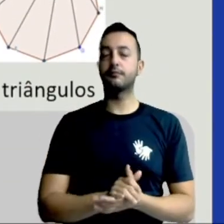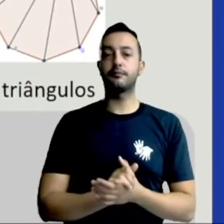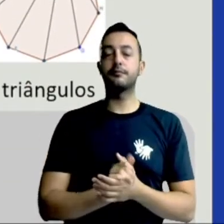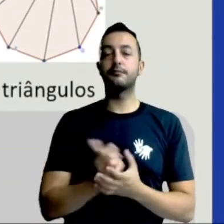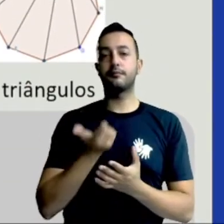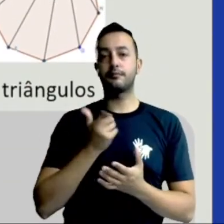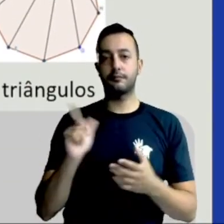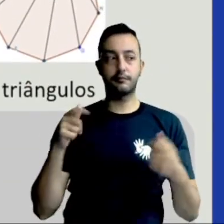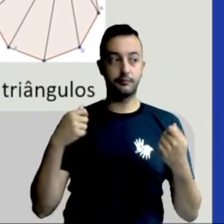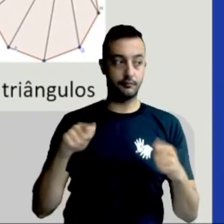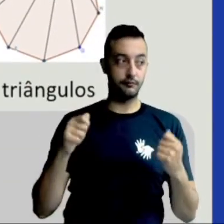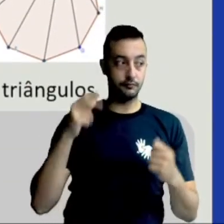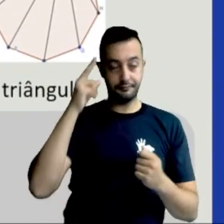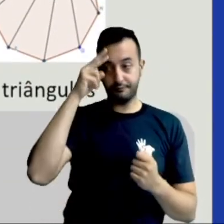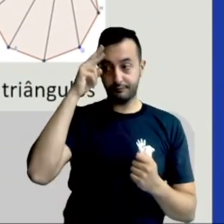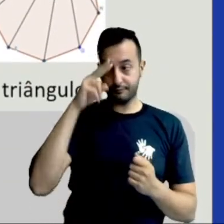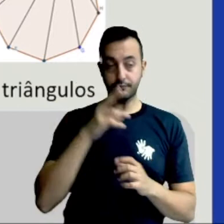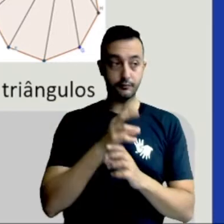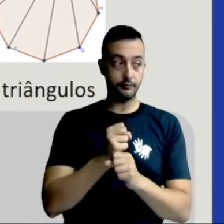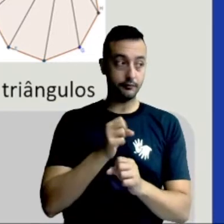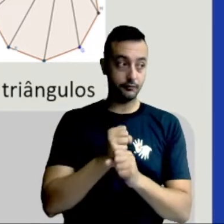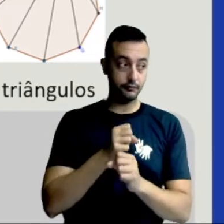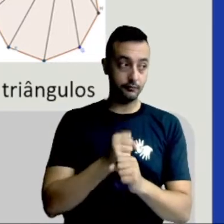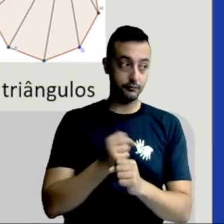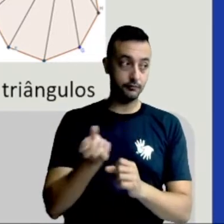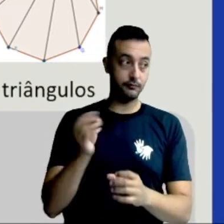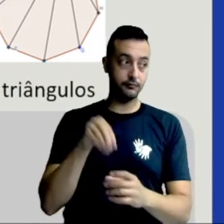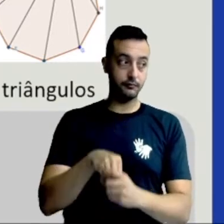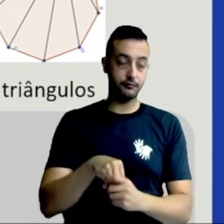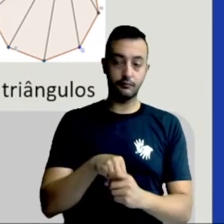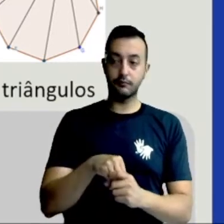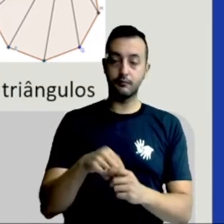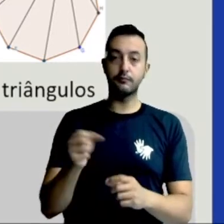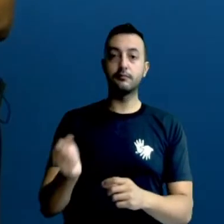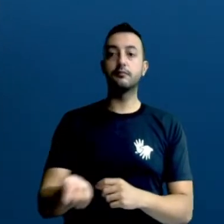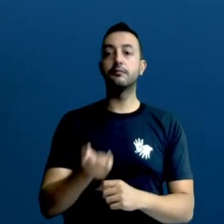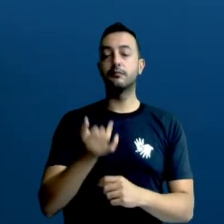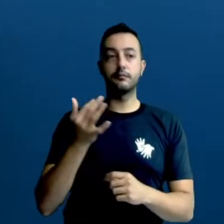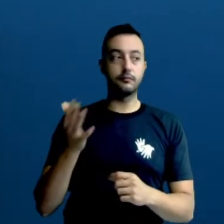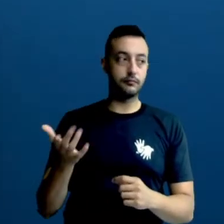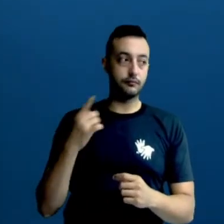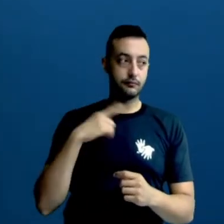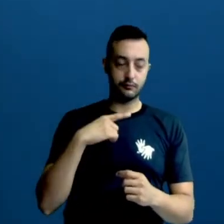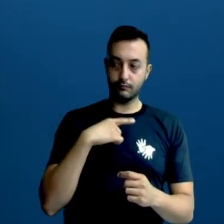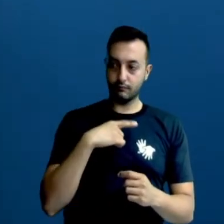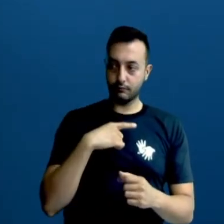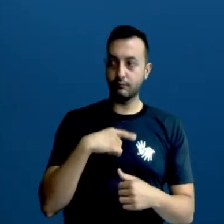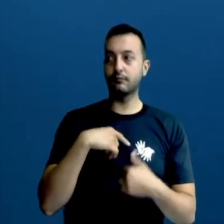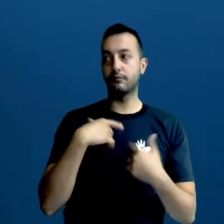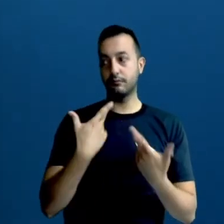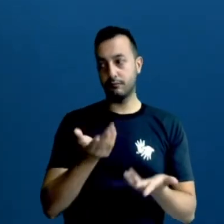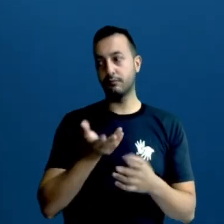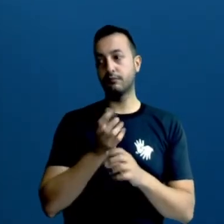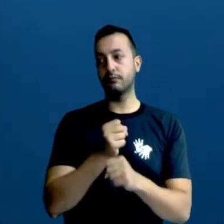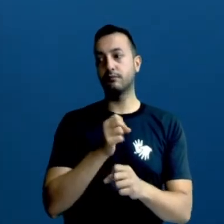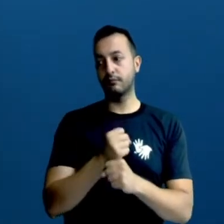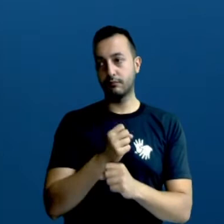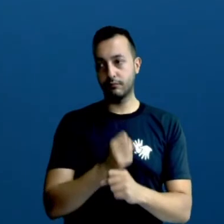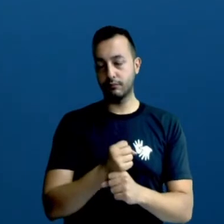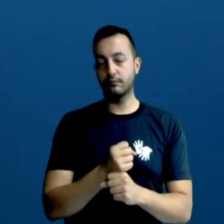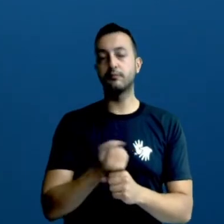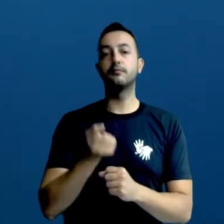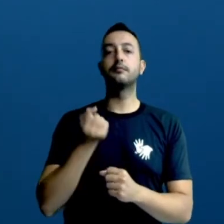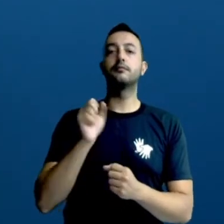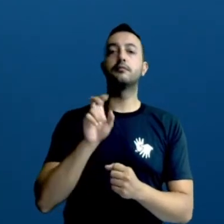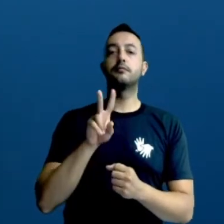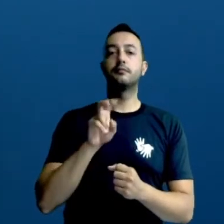vocês precisam lembrar é a soma dos ângulos internos. Quantos ângulos internos um polígono tem? A quantidade de vértices,